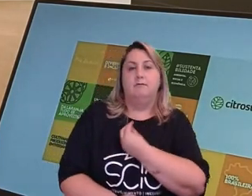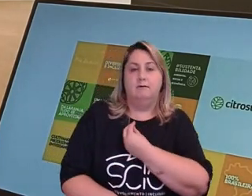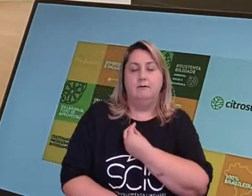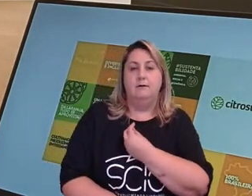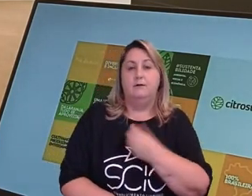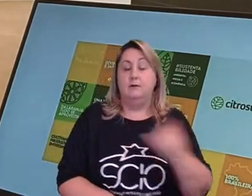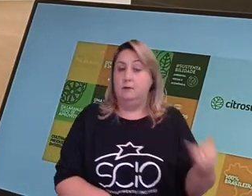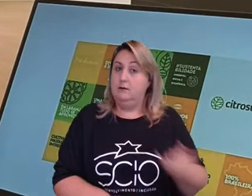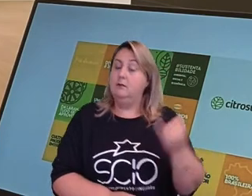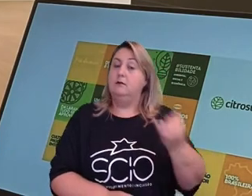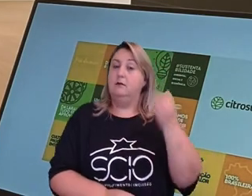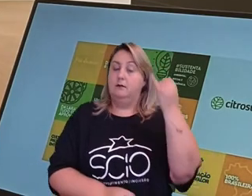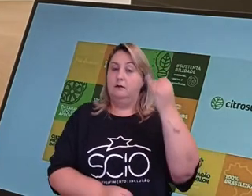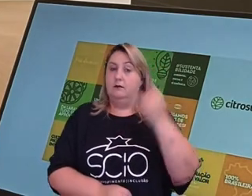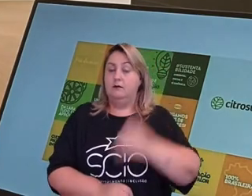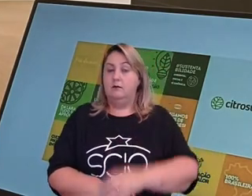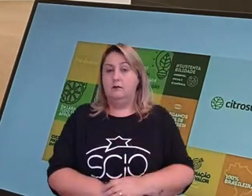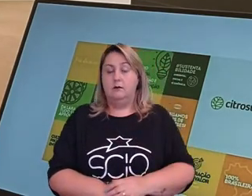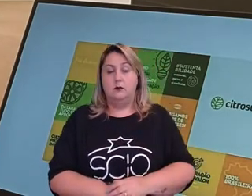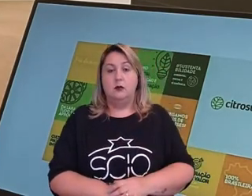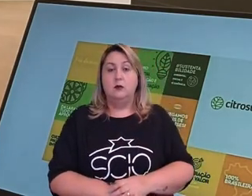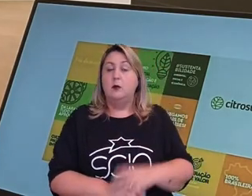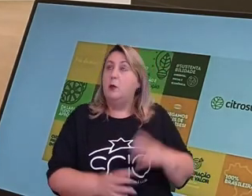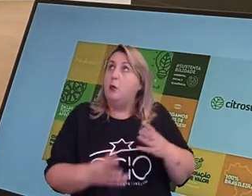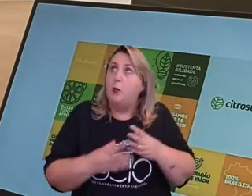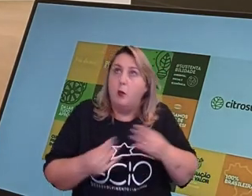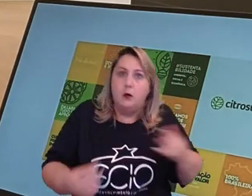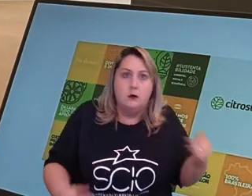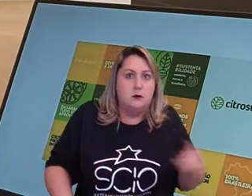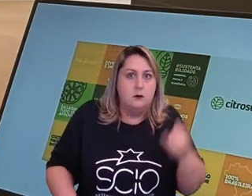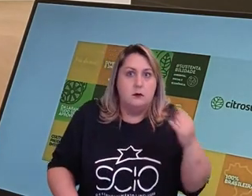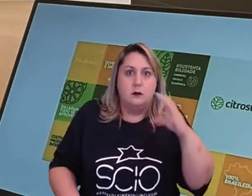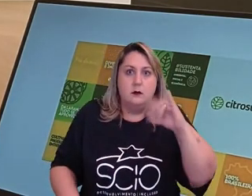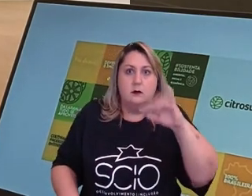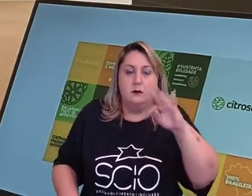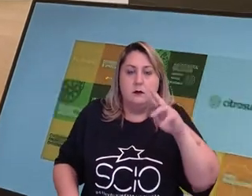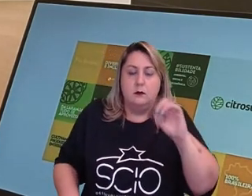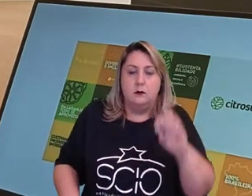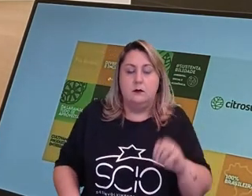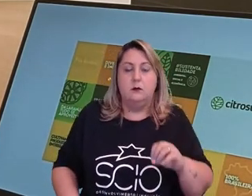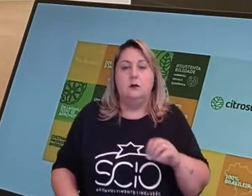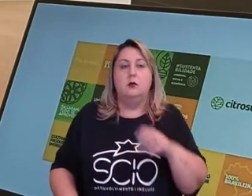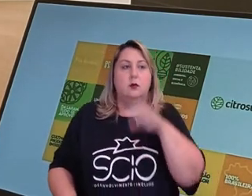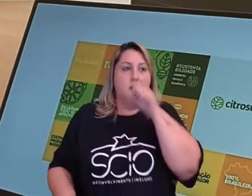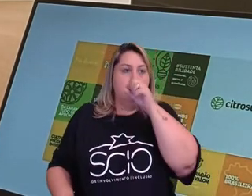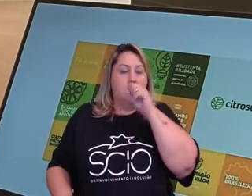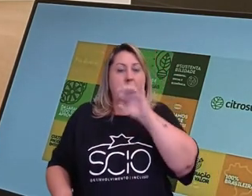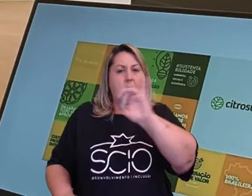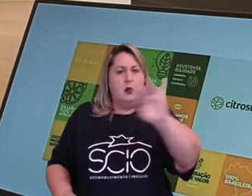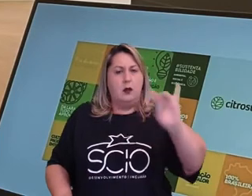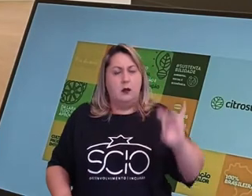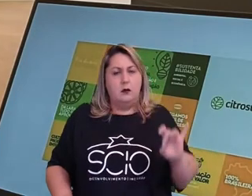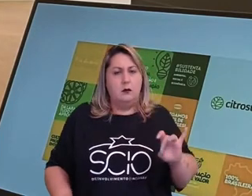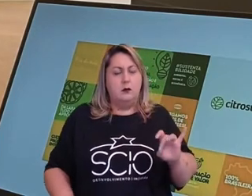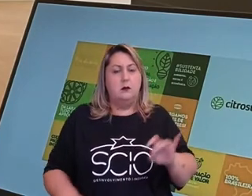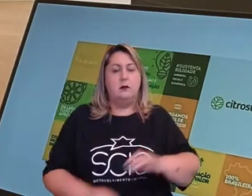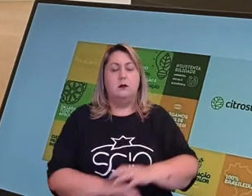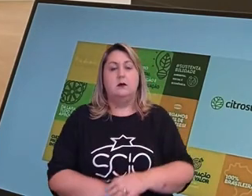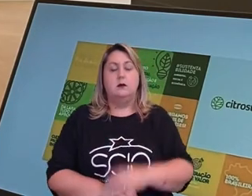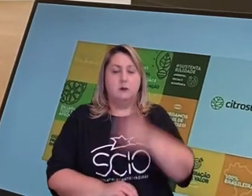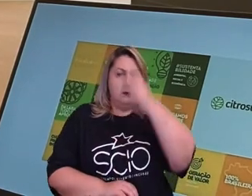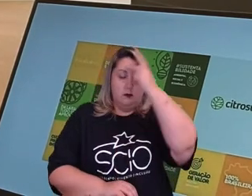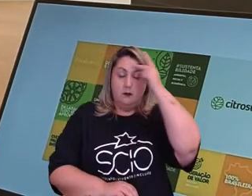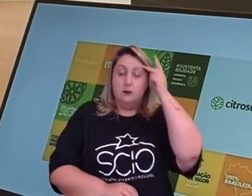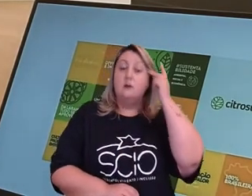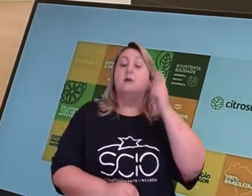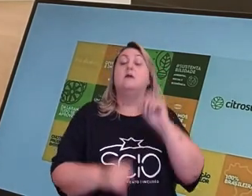valor inegociável da Citrosuco e é um valor nosso, de cada pessoa dentro da Citrosuco, de tornar